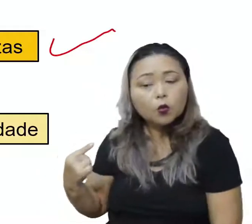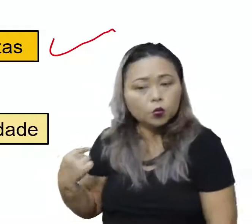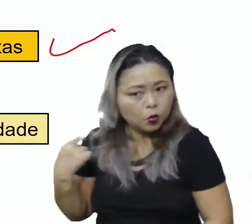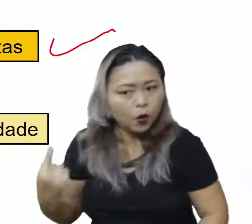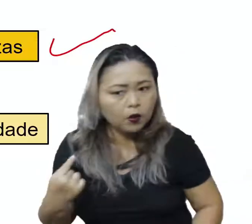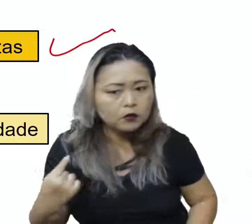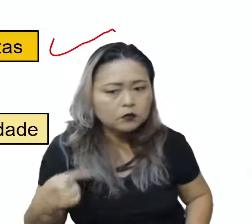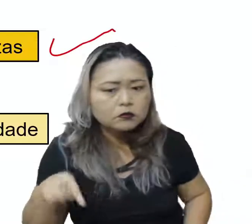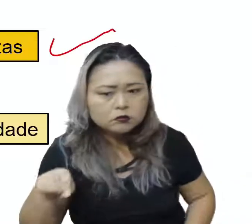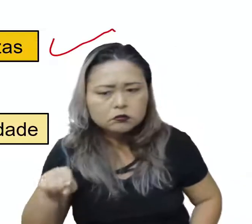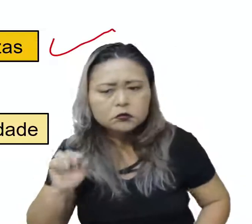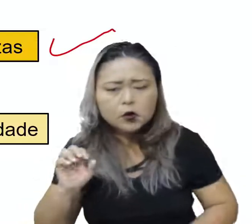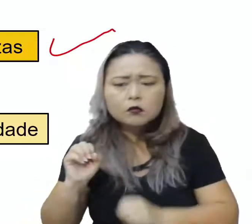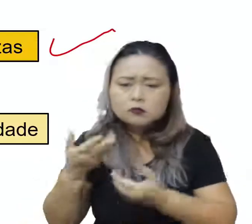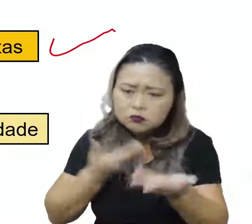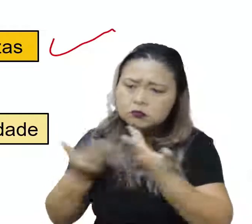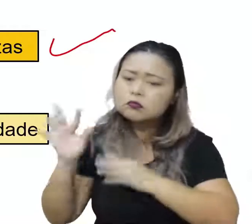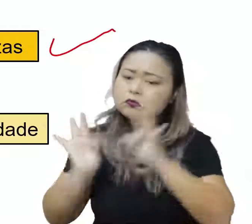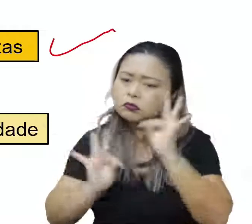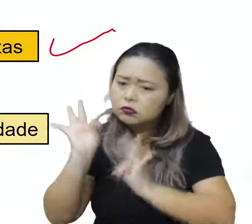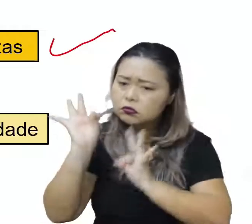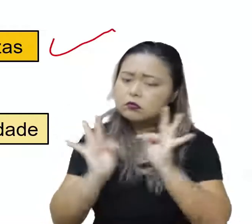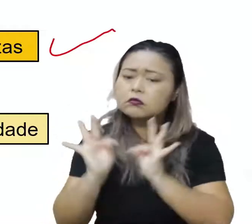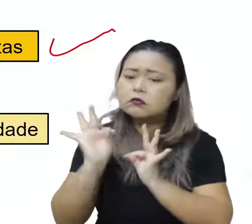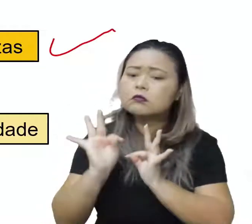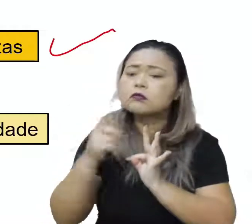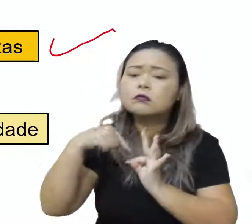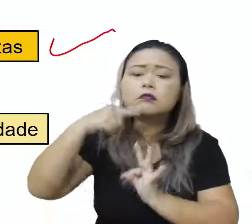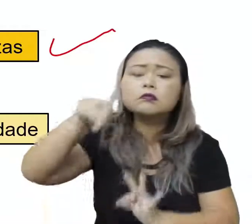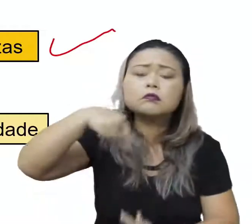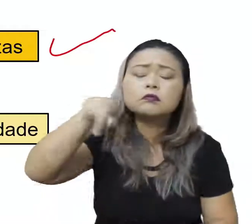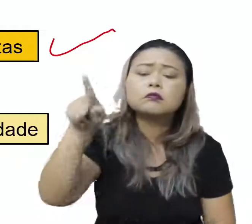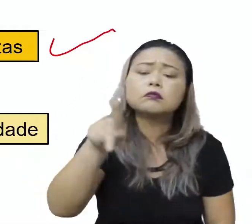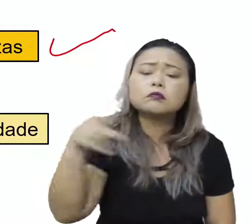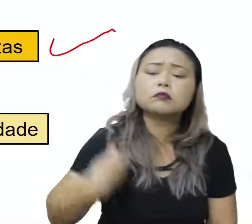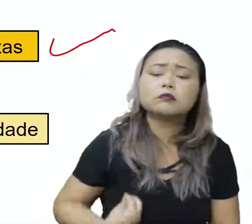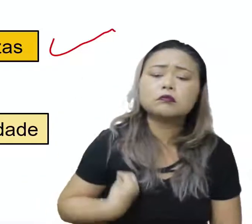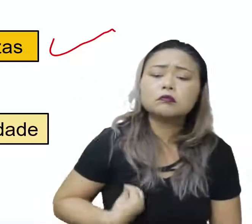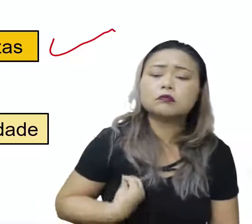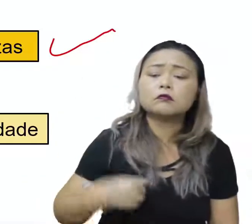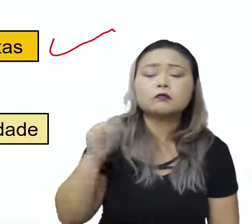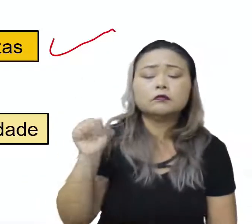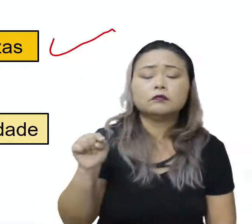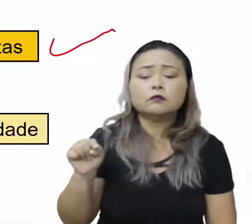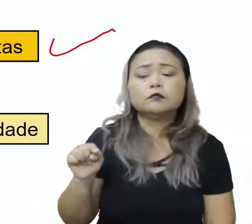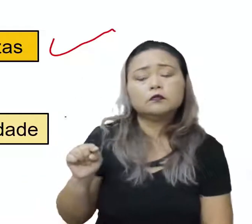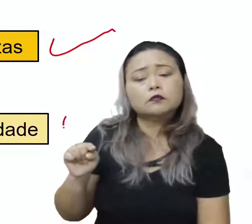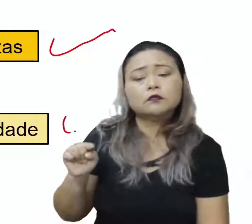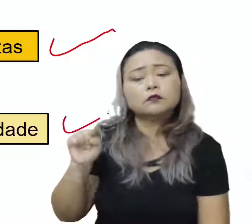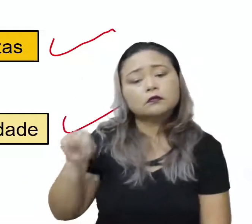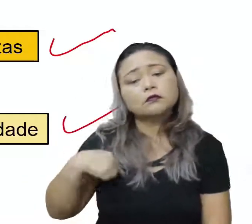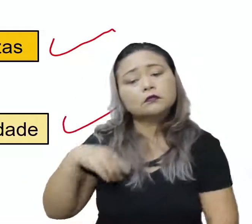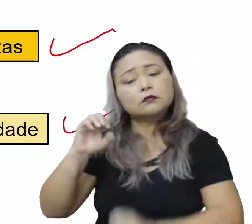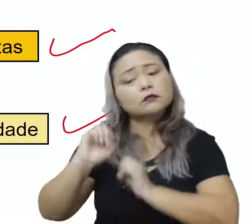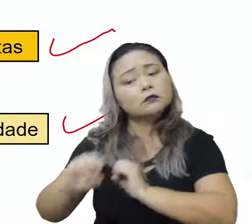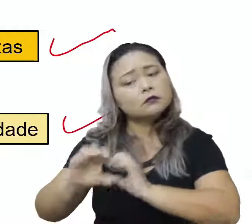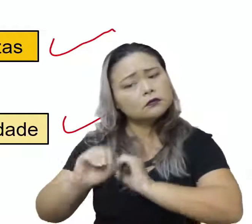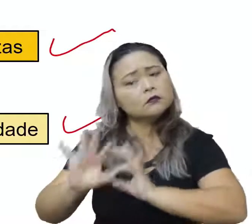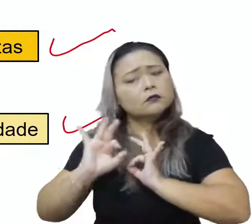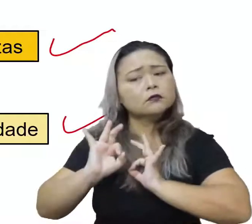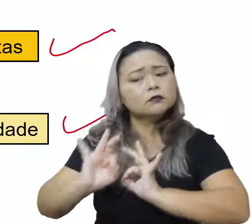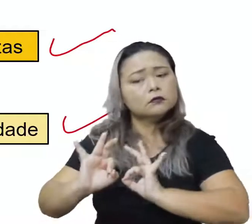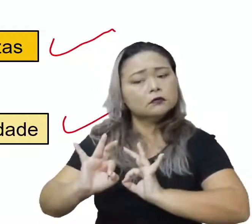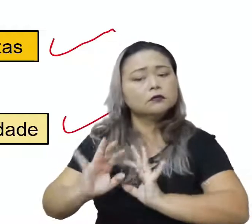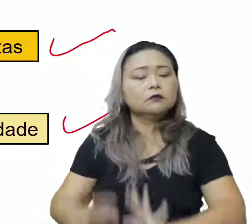Nós, da mediação tecnológica. Nós aí, o professor presencial que está com você, que é a educação de qualidade.